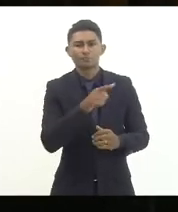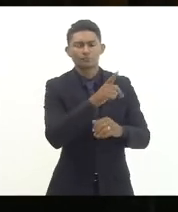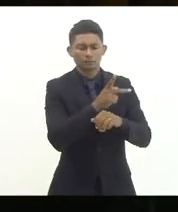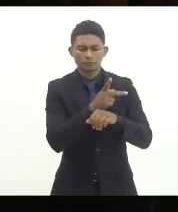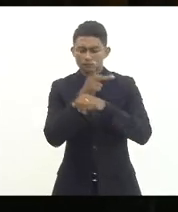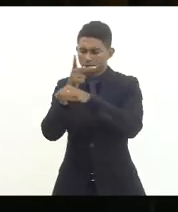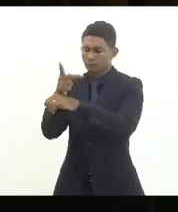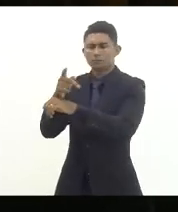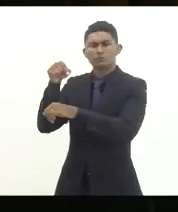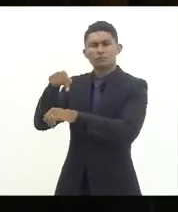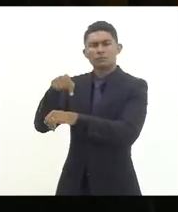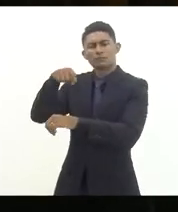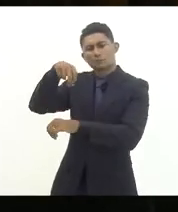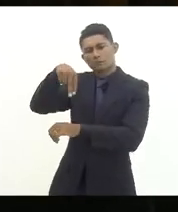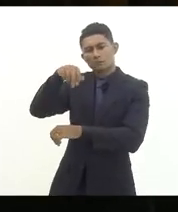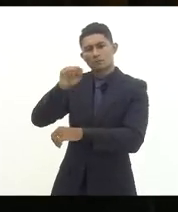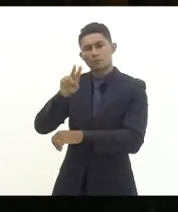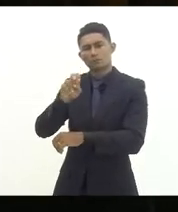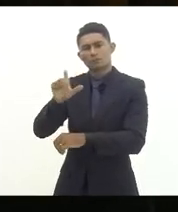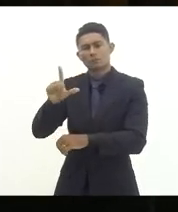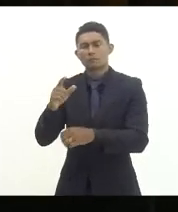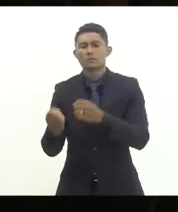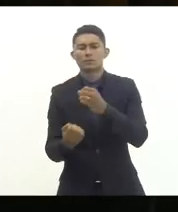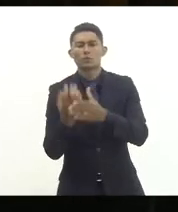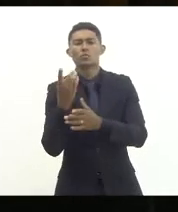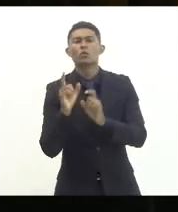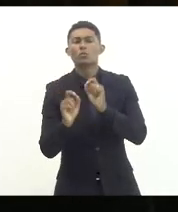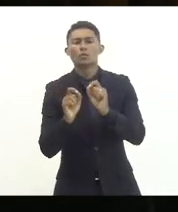é uma honraria que foi criada pelo Decreto